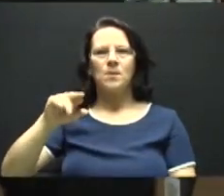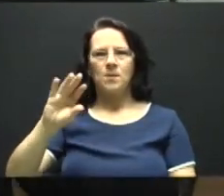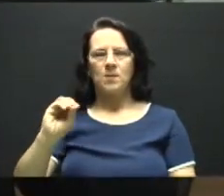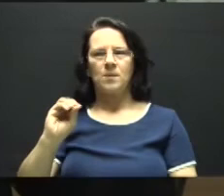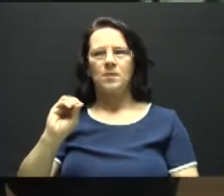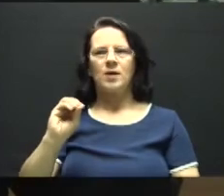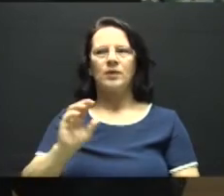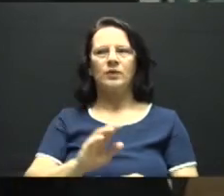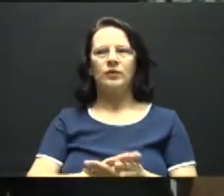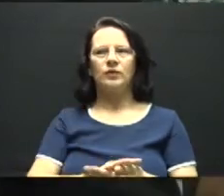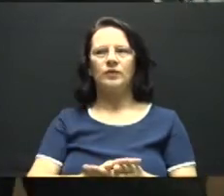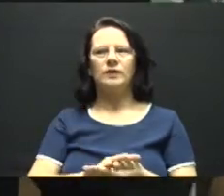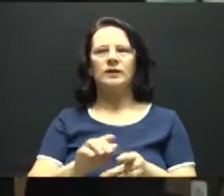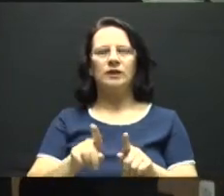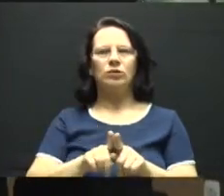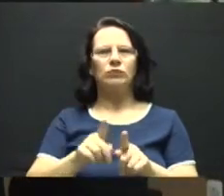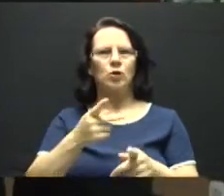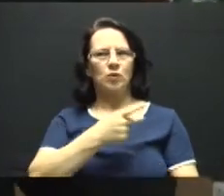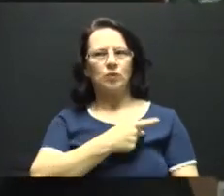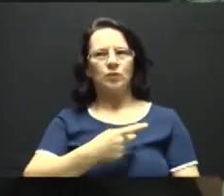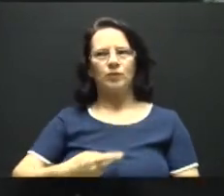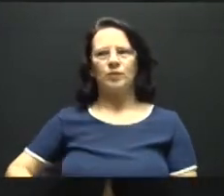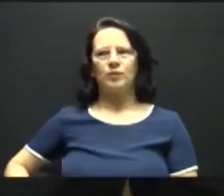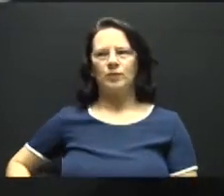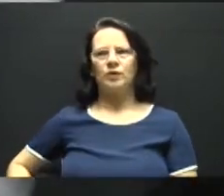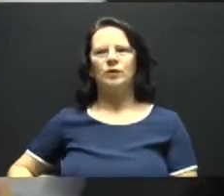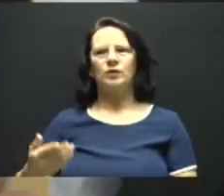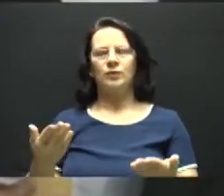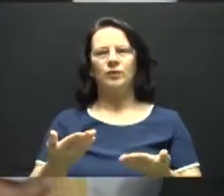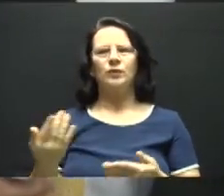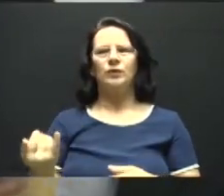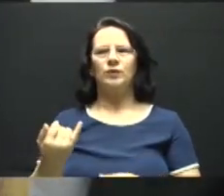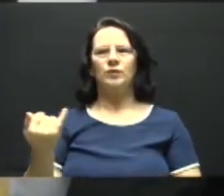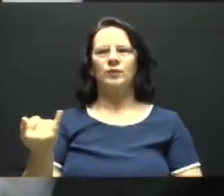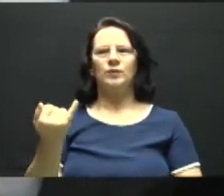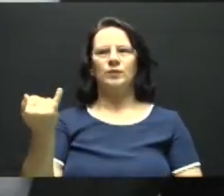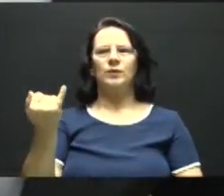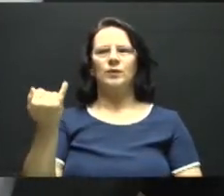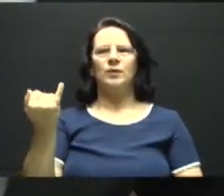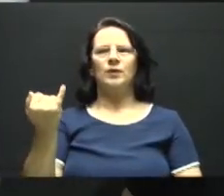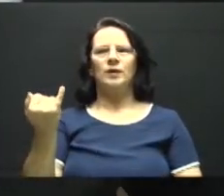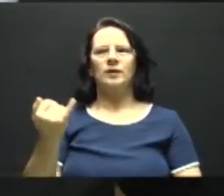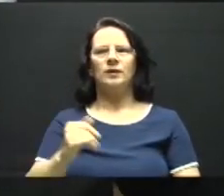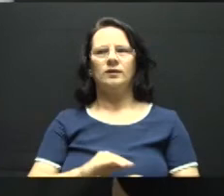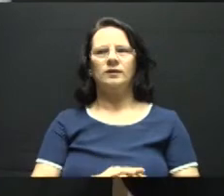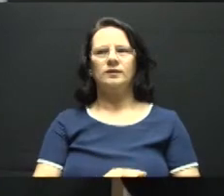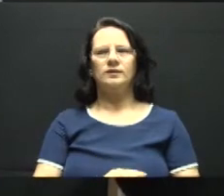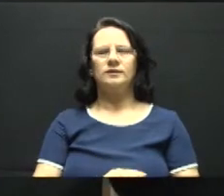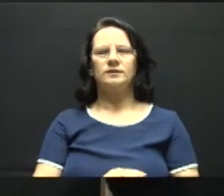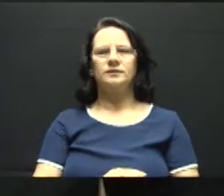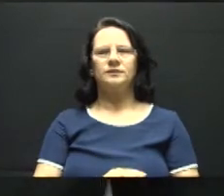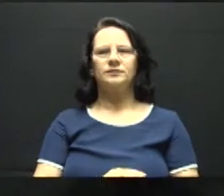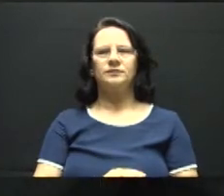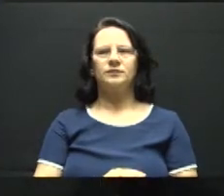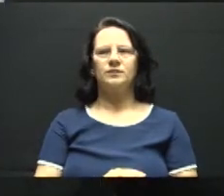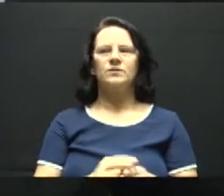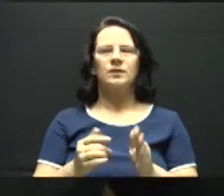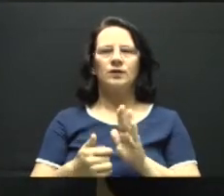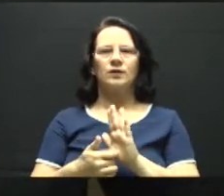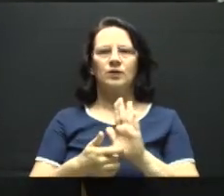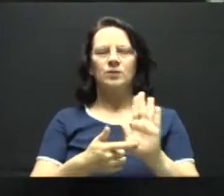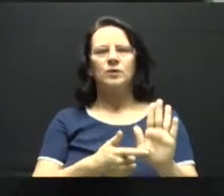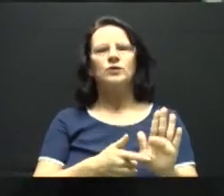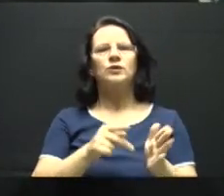é que presidiu este ato sou absoluta importante aqui hoje na câmara pode um batom é onde mostrou